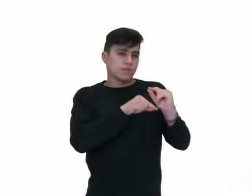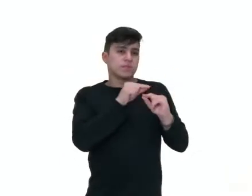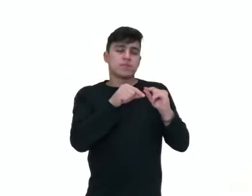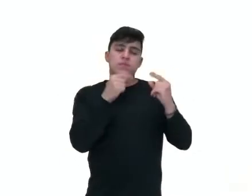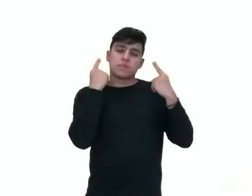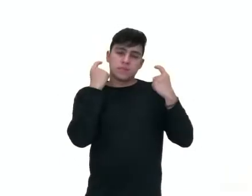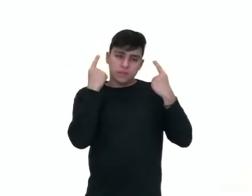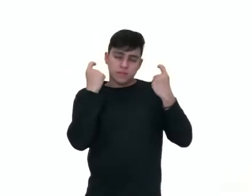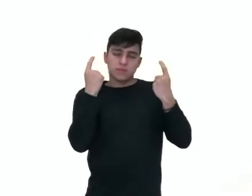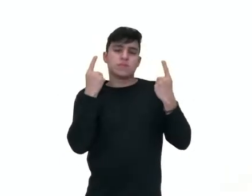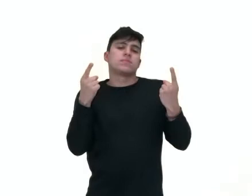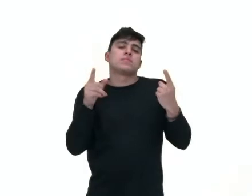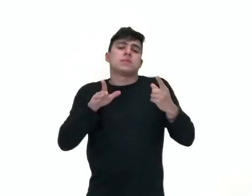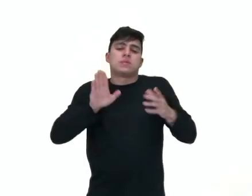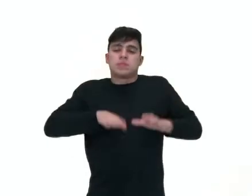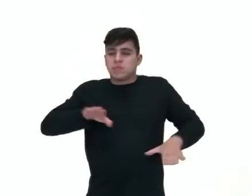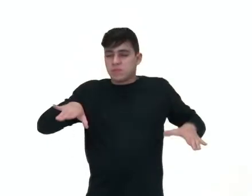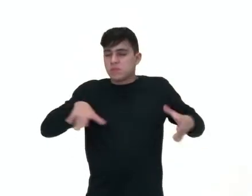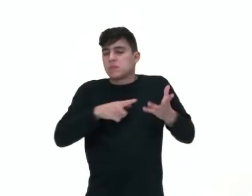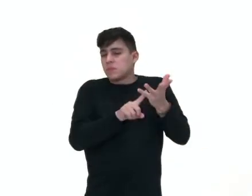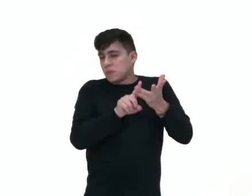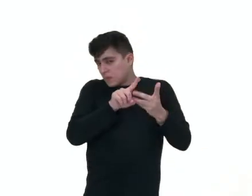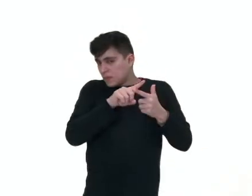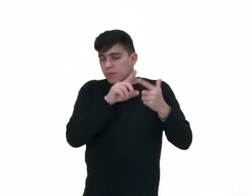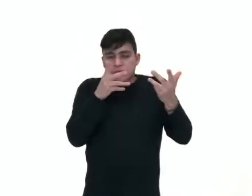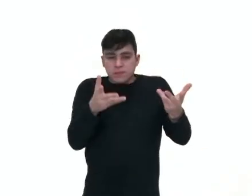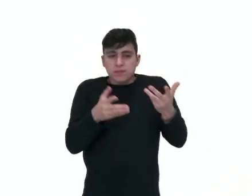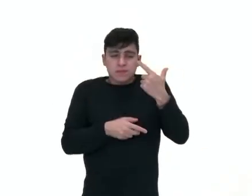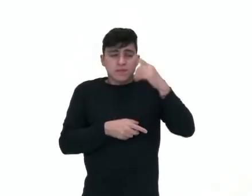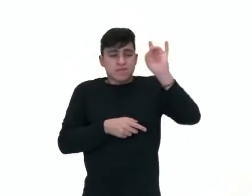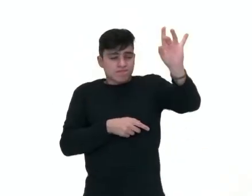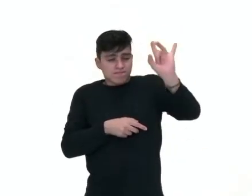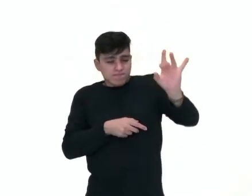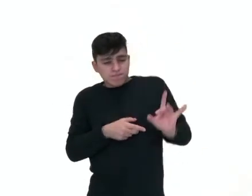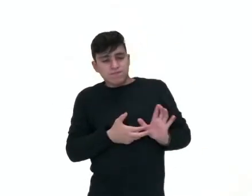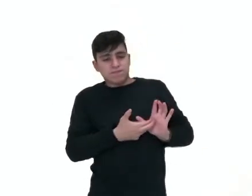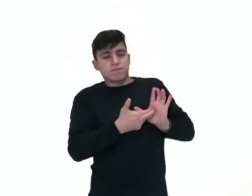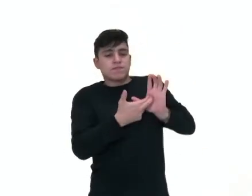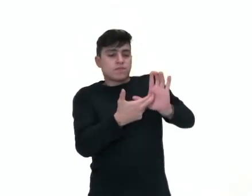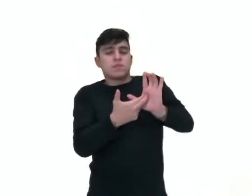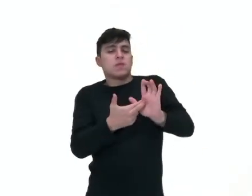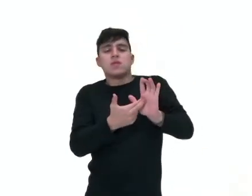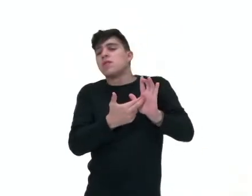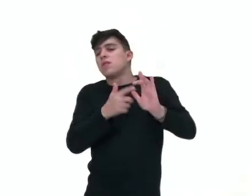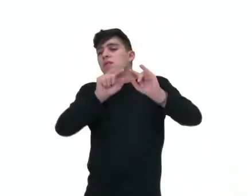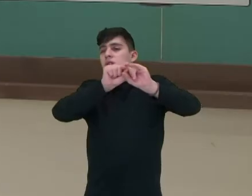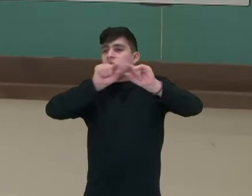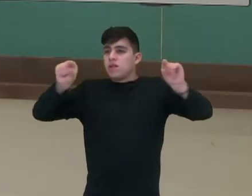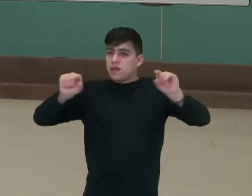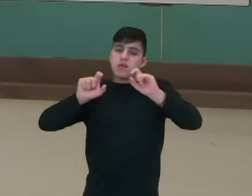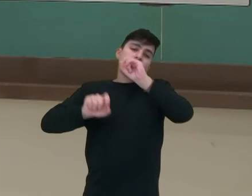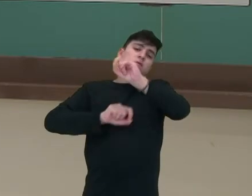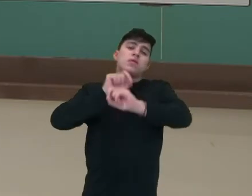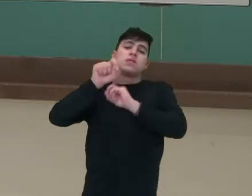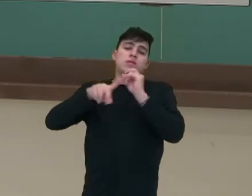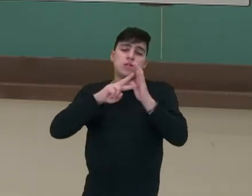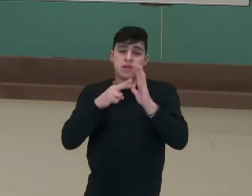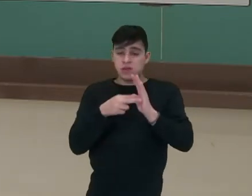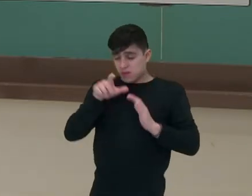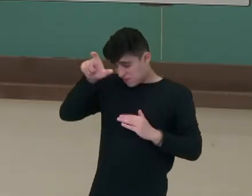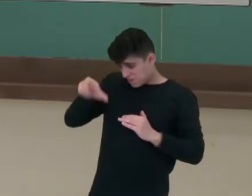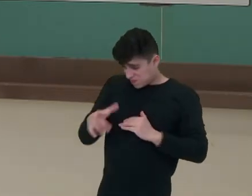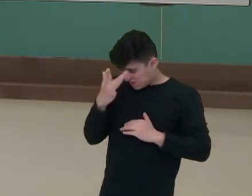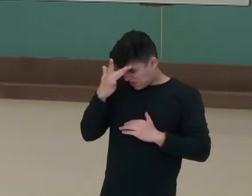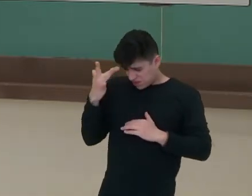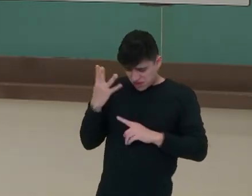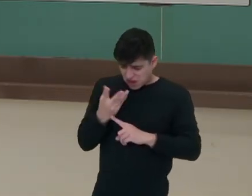Som bombom, é, e assim vai, né? Vai, cada símbolo vai ter ali a legenda para representar. Mas o artista pode também